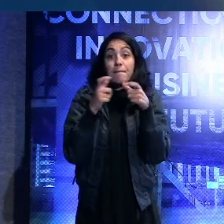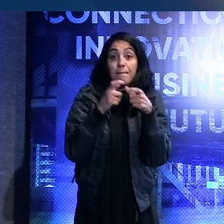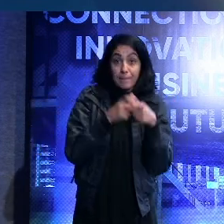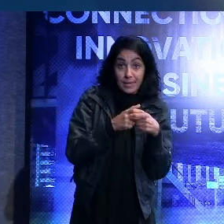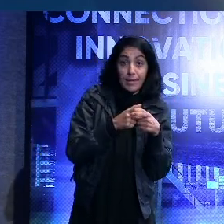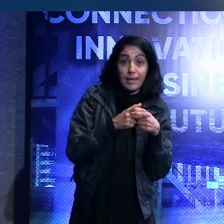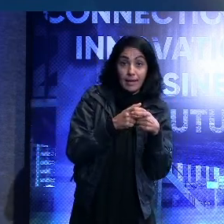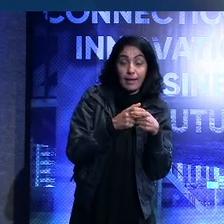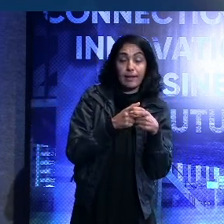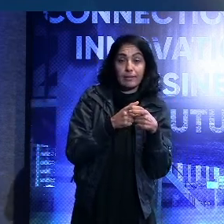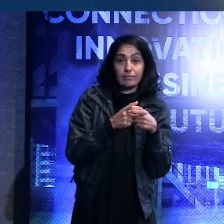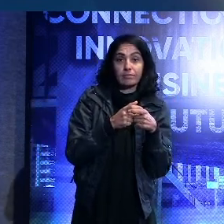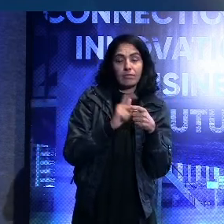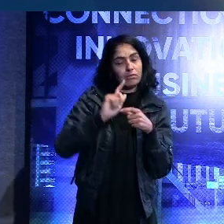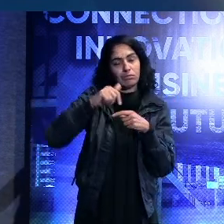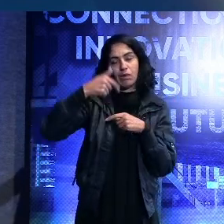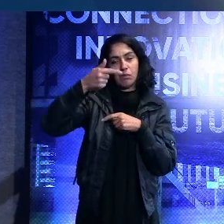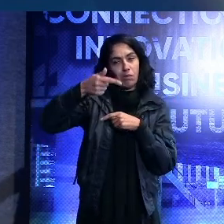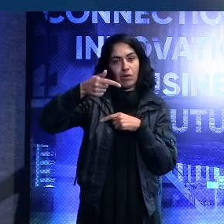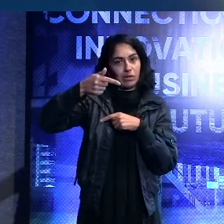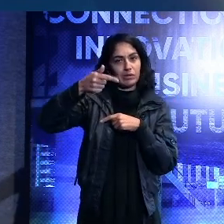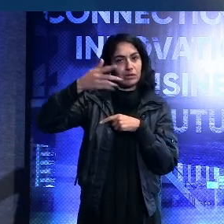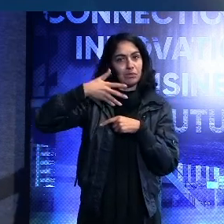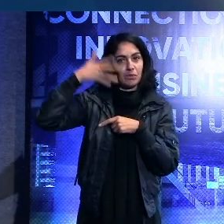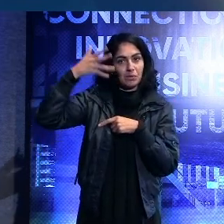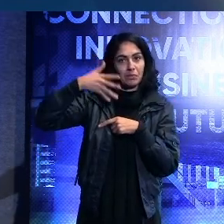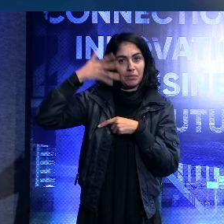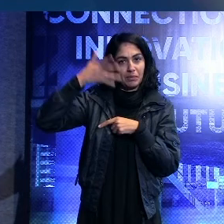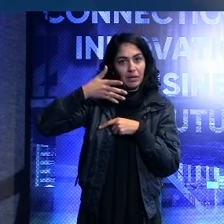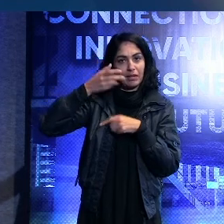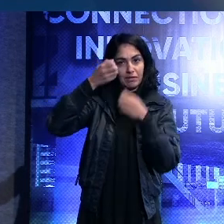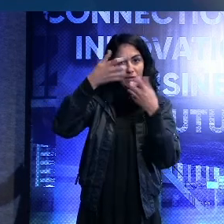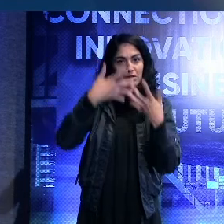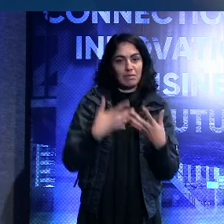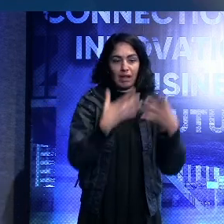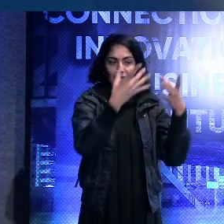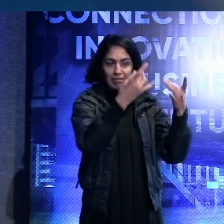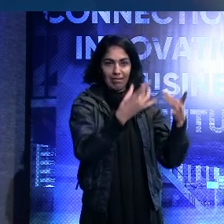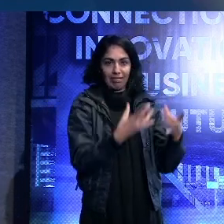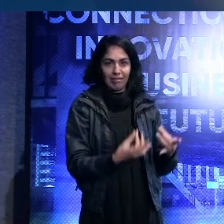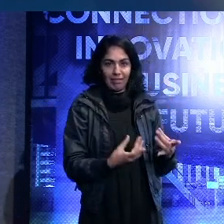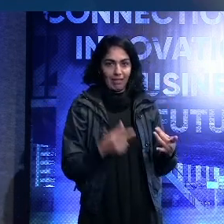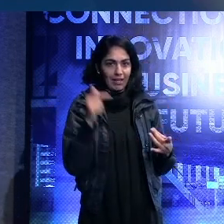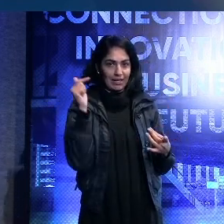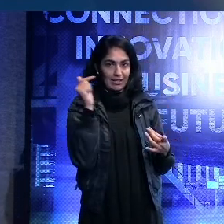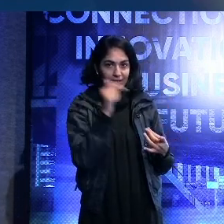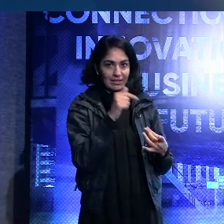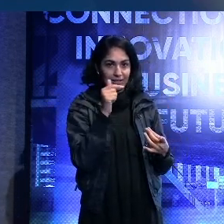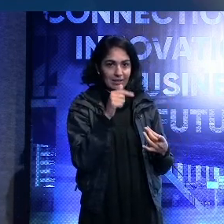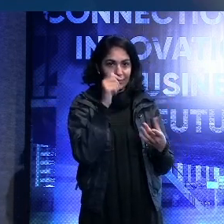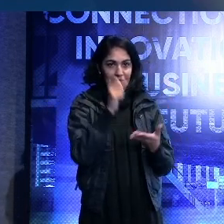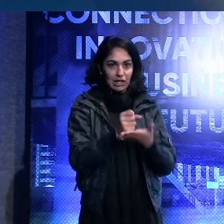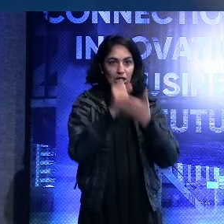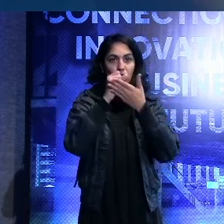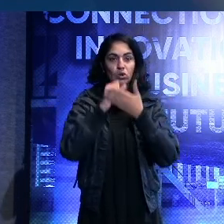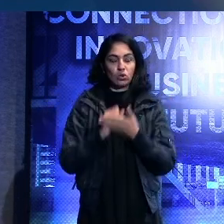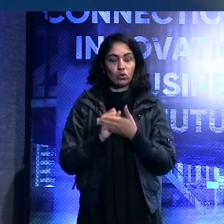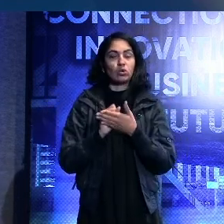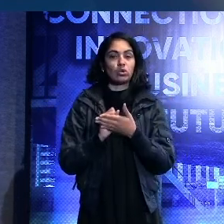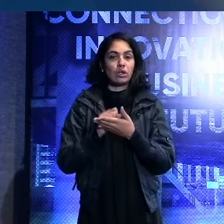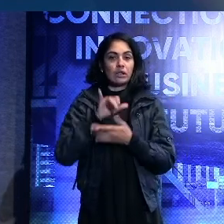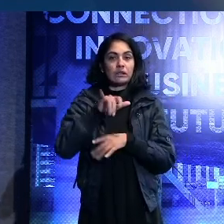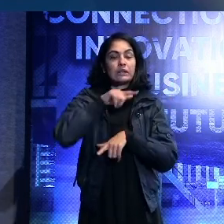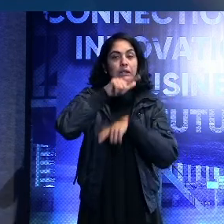fica para uma próxima aí a gente falar um pouquinho do Flight Weight, que ele ajuda bastante quando você está trabalhando